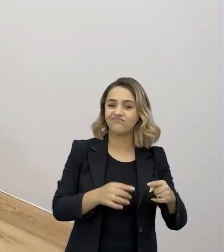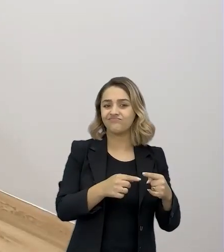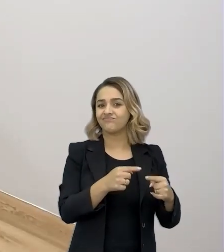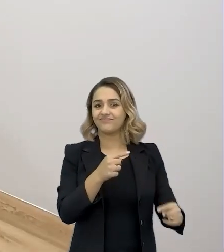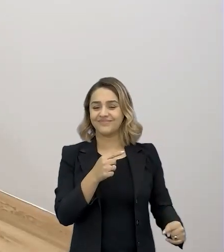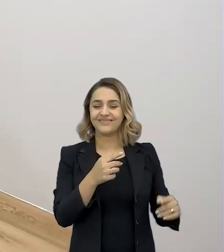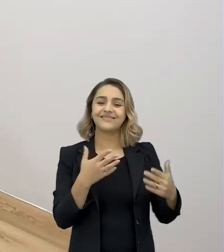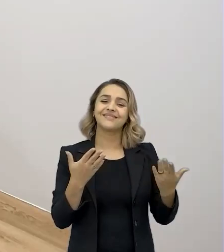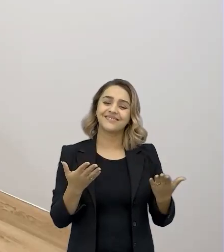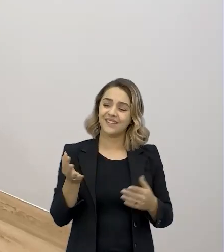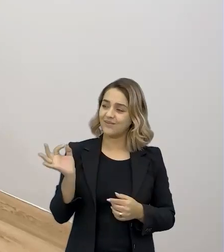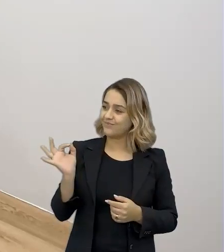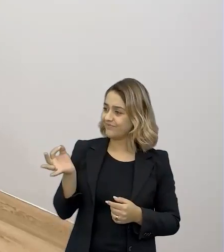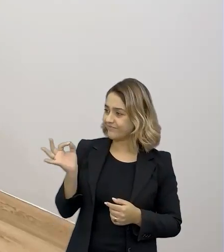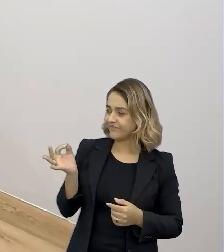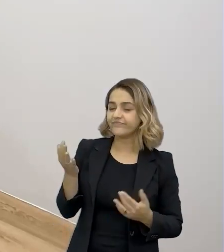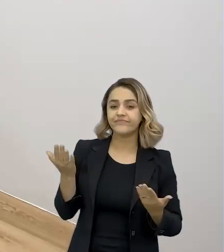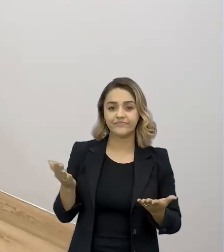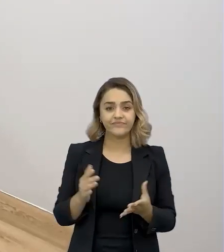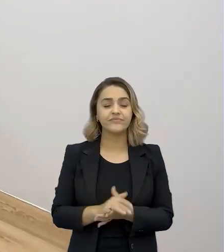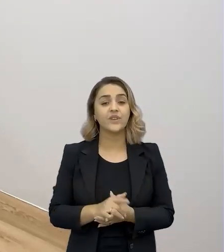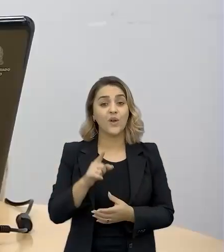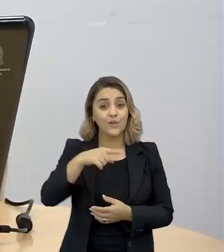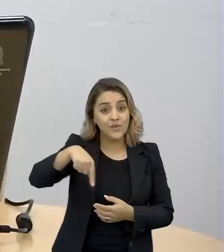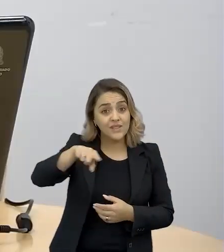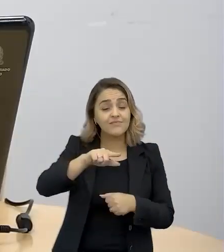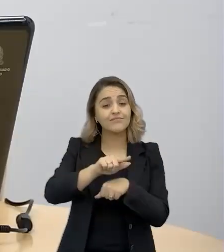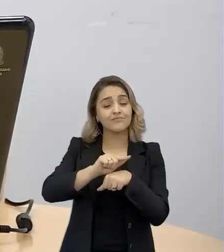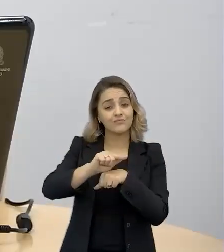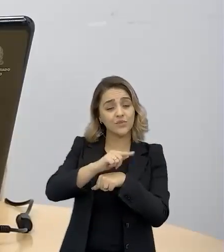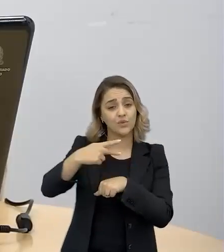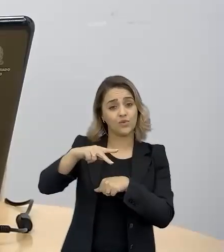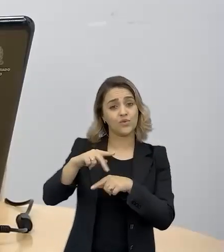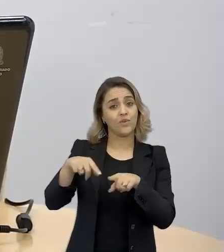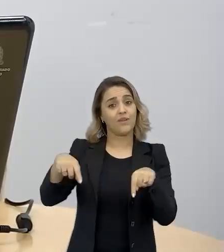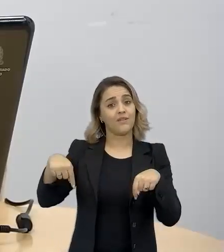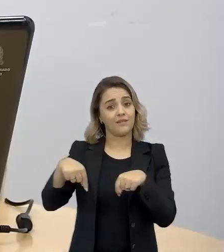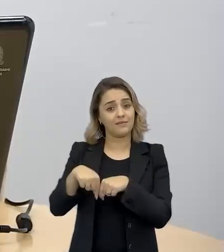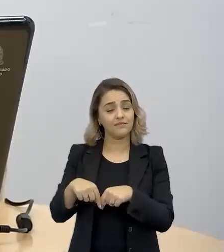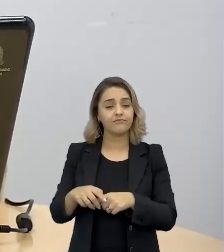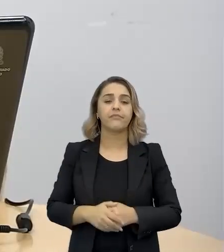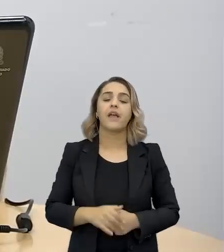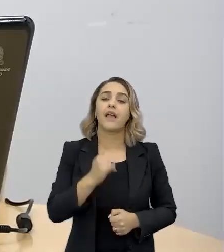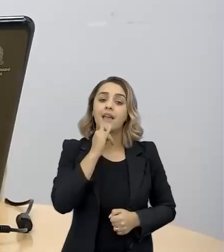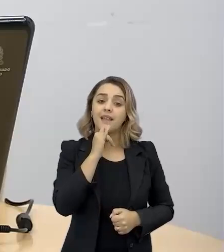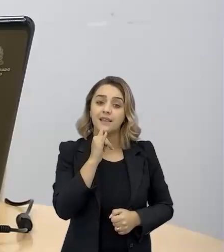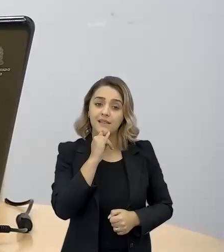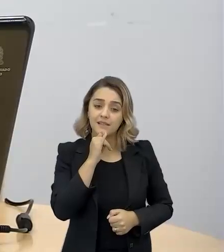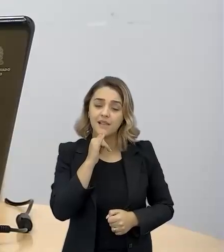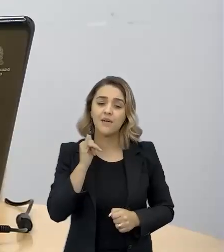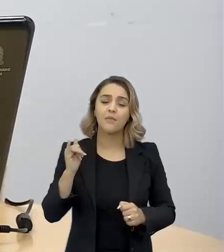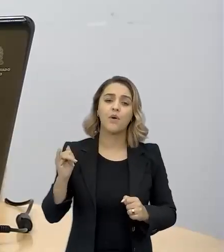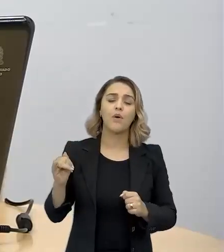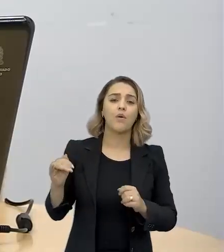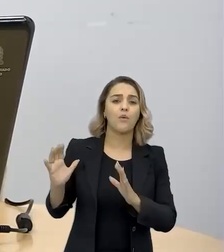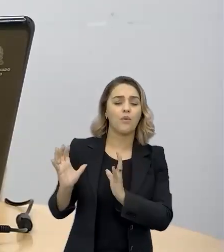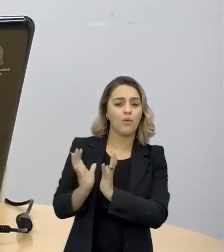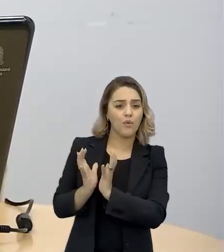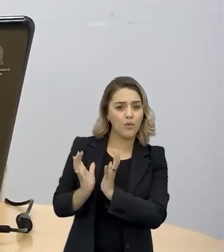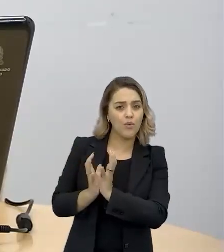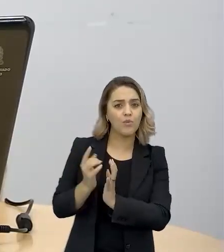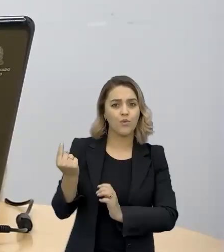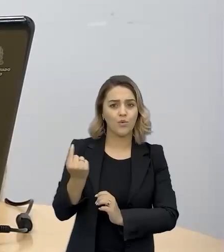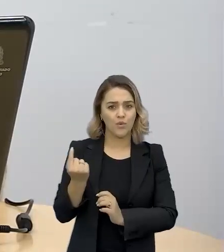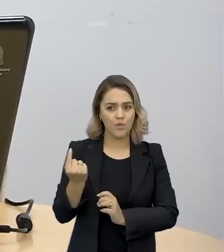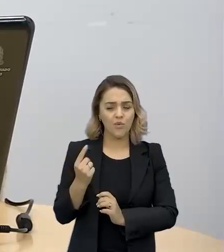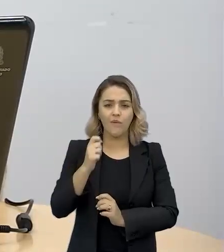Vocês são gestores da sala de vocês, né? Vou dar um exemplo, né? Por exemplo, para o ciclo 1, que eles estão